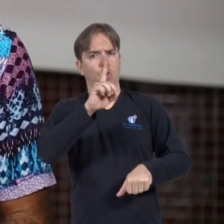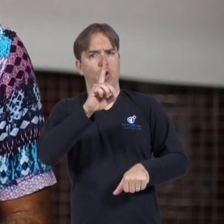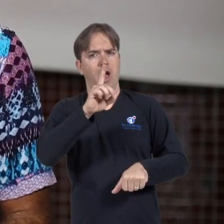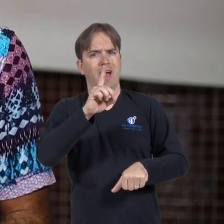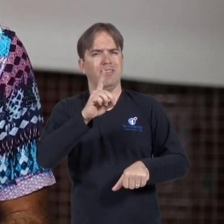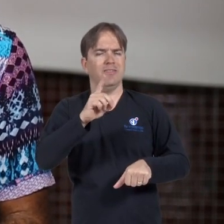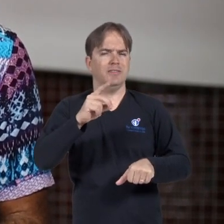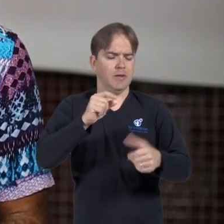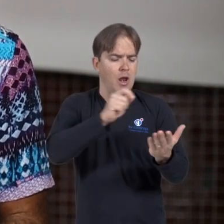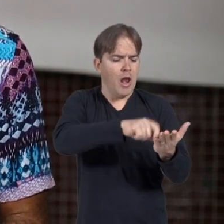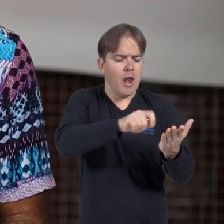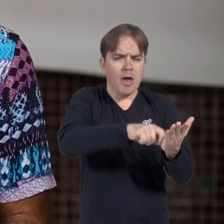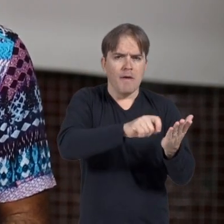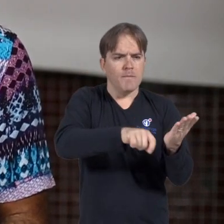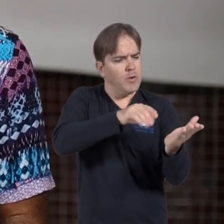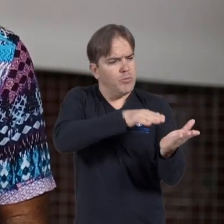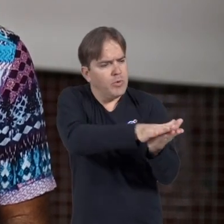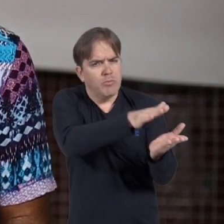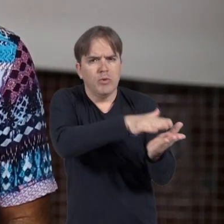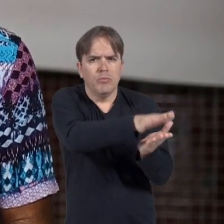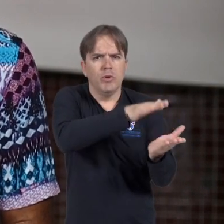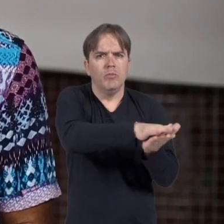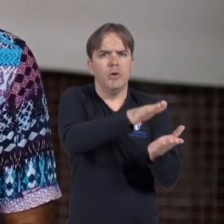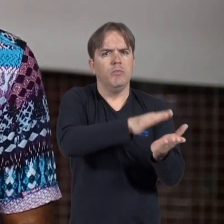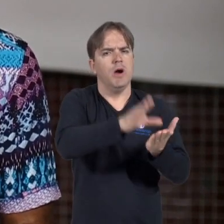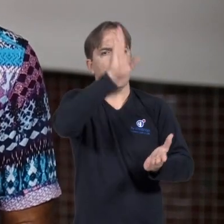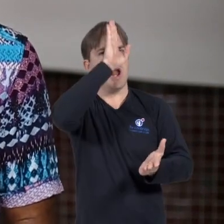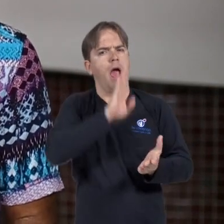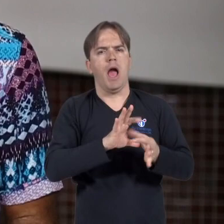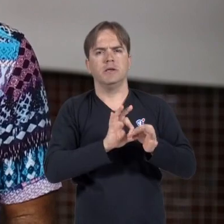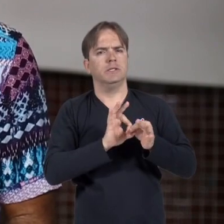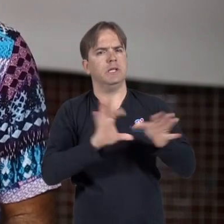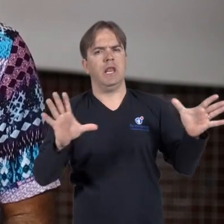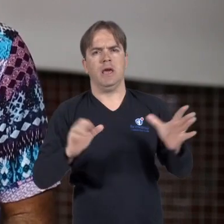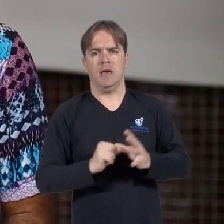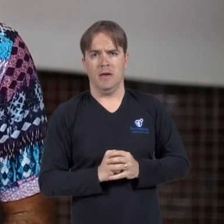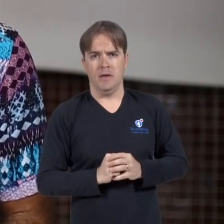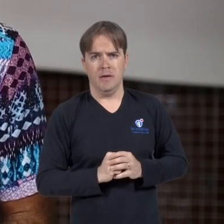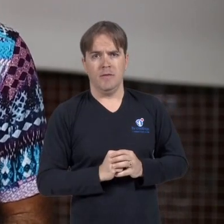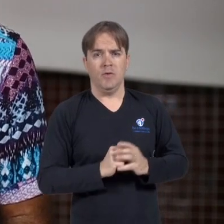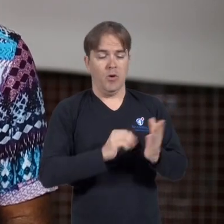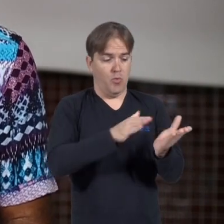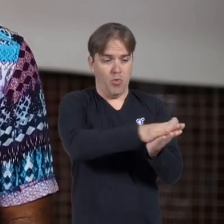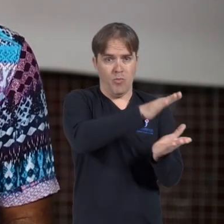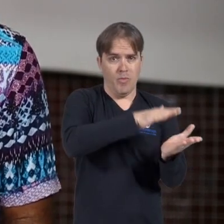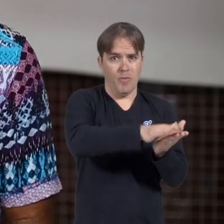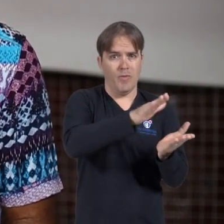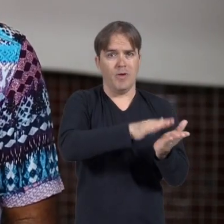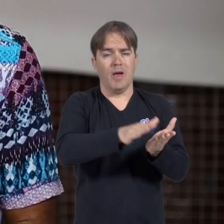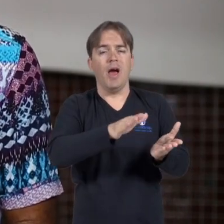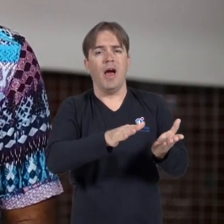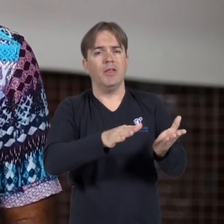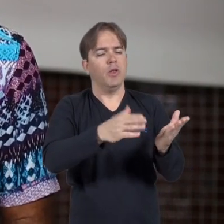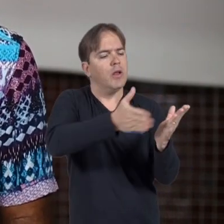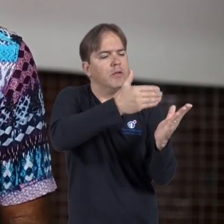uma obra que eu resolvi disponibilizar gratuitamente. Ele foi publicado pela editora FI